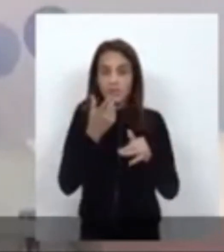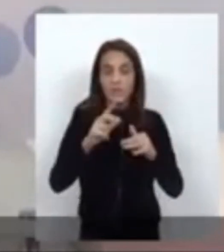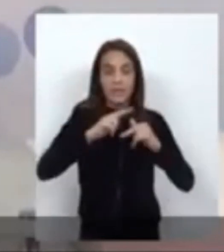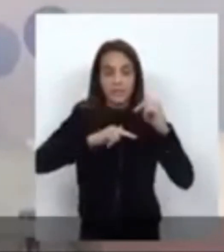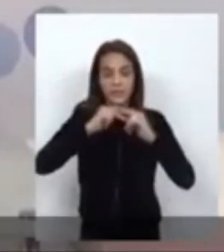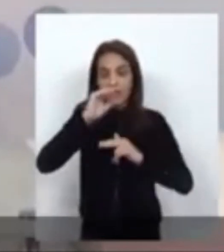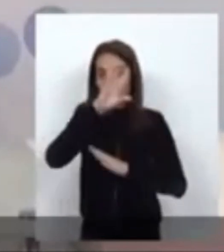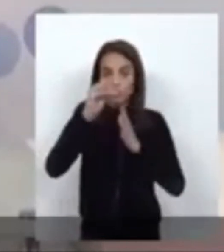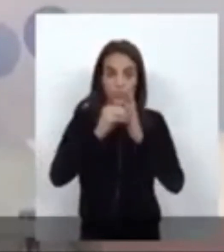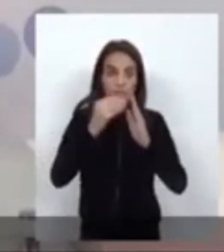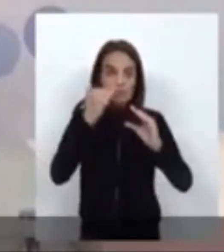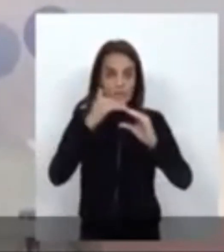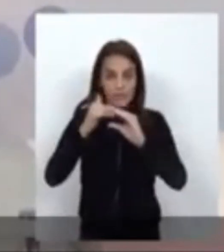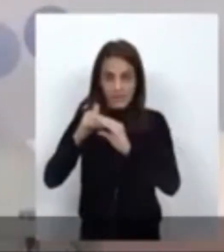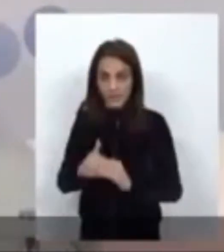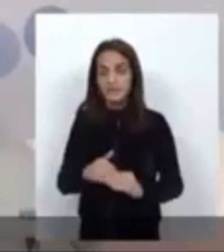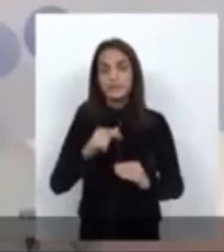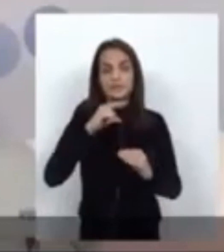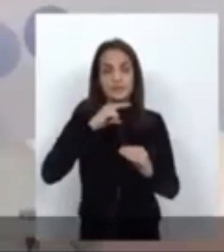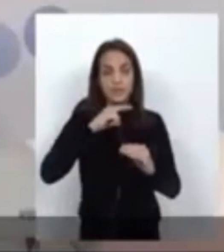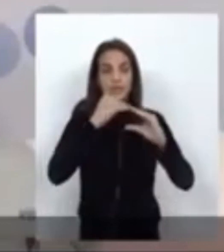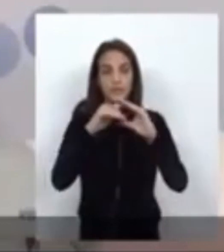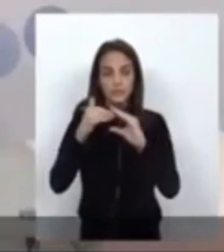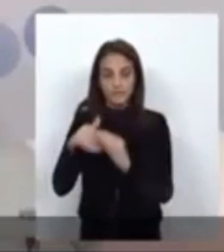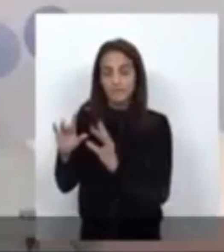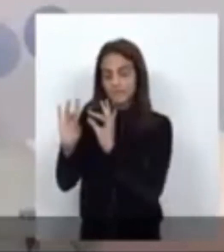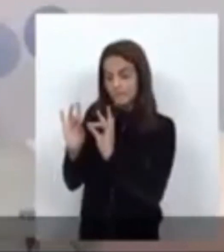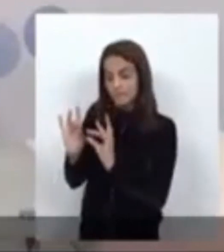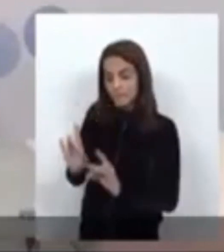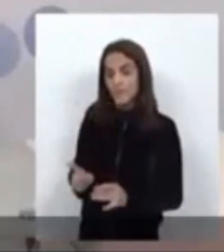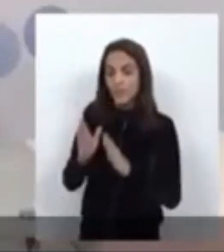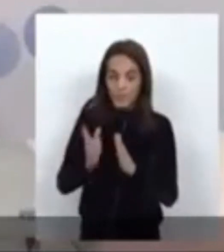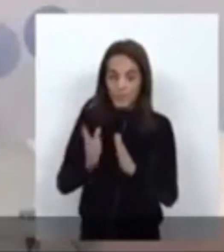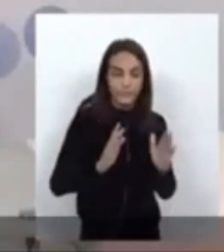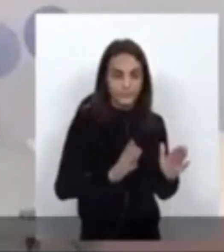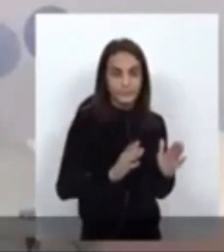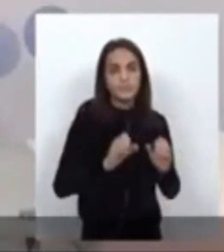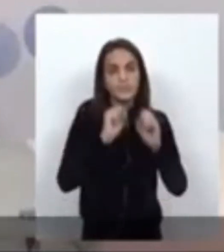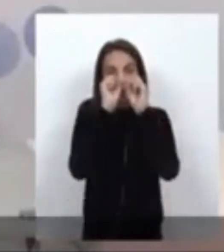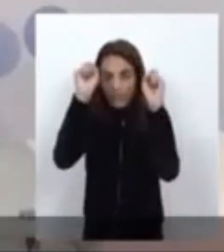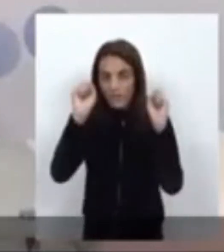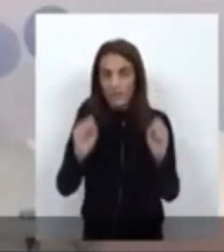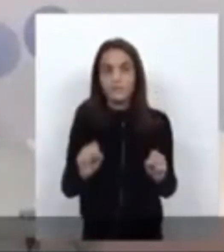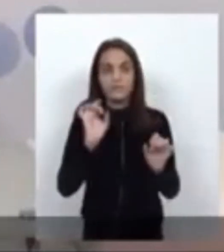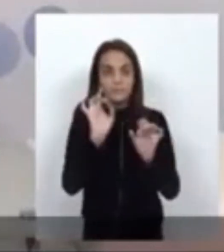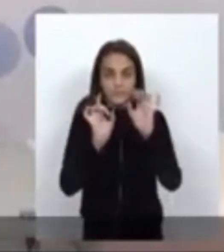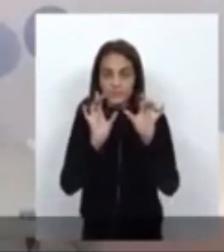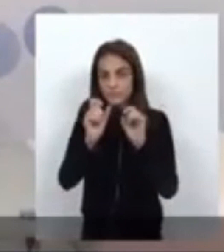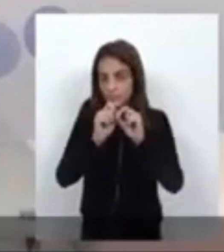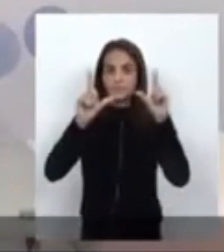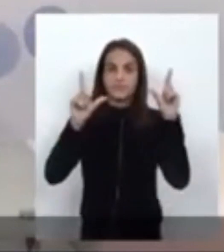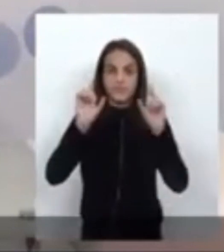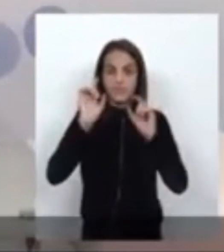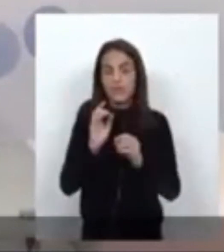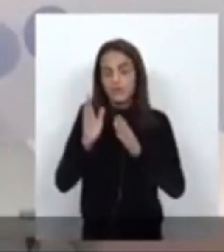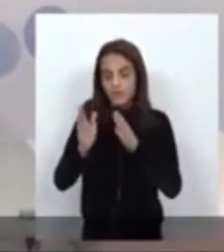todo será enviado. Tem um material bem detalhado, com passo a passo do sistema, de cada tela, de cada